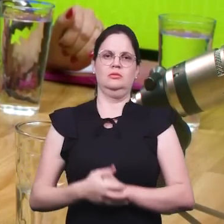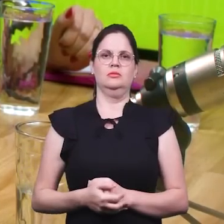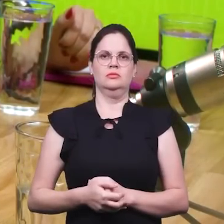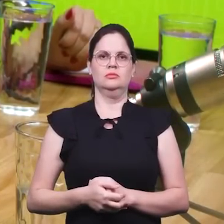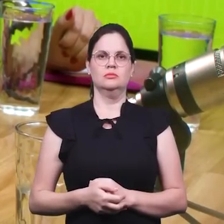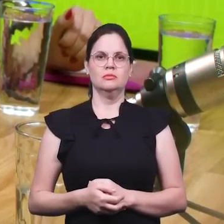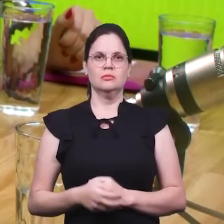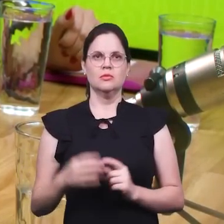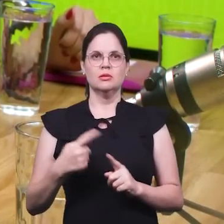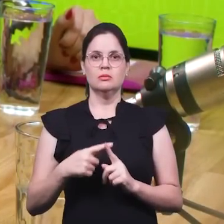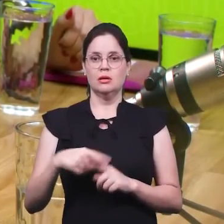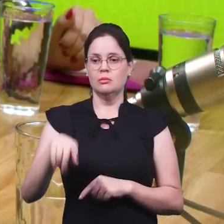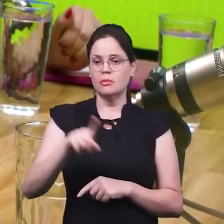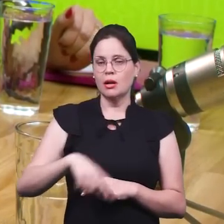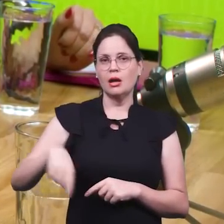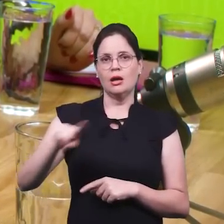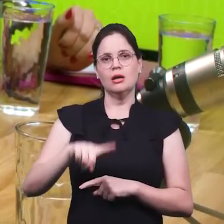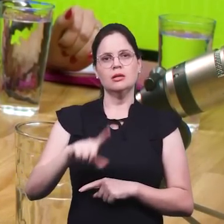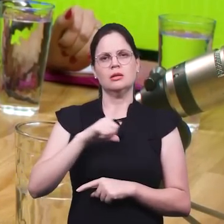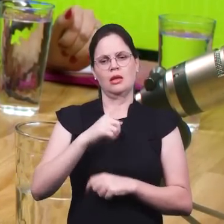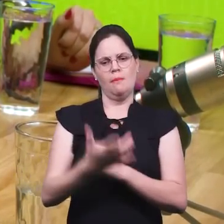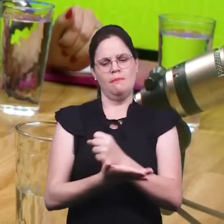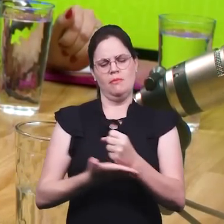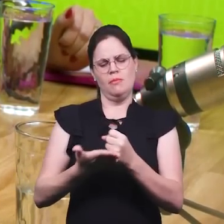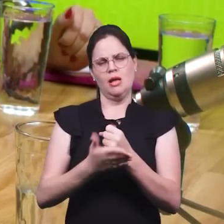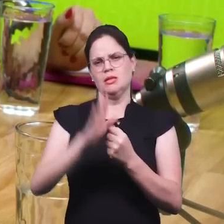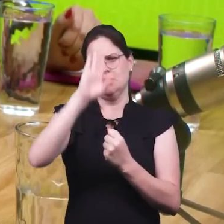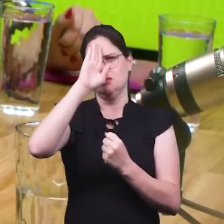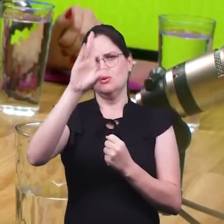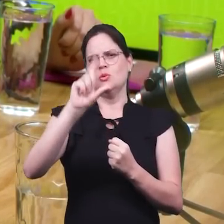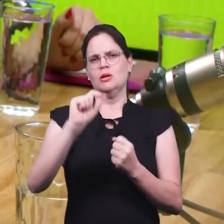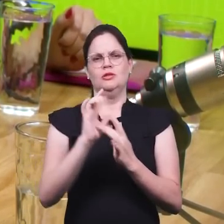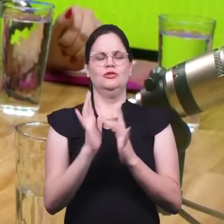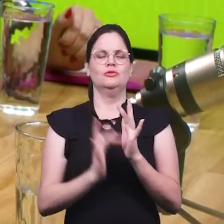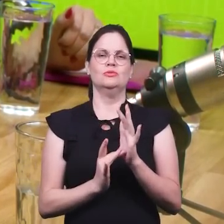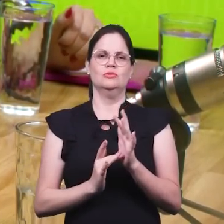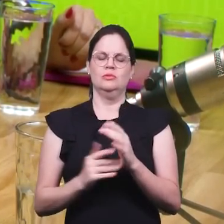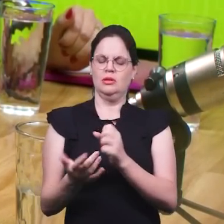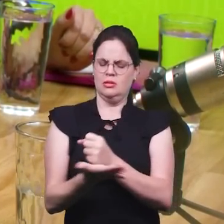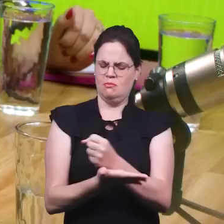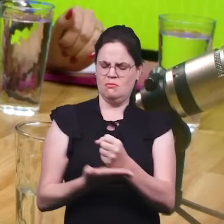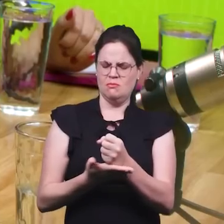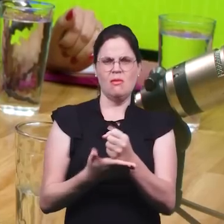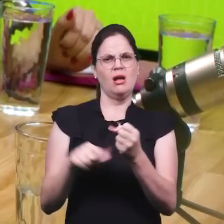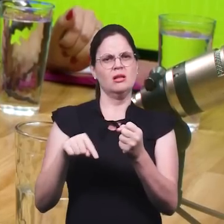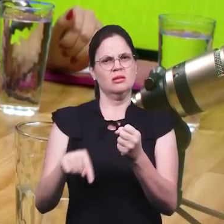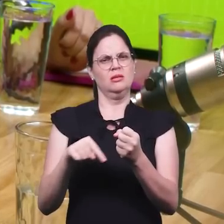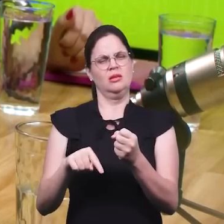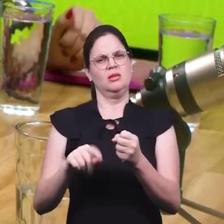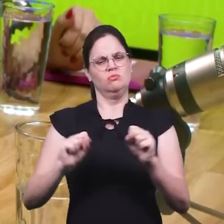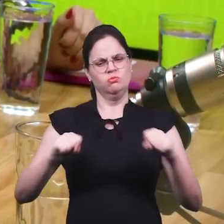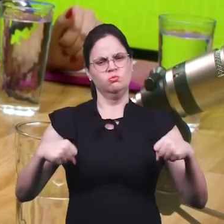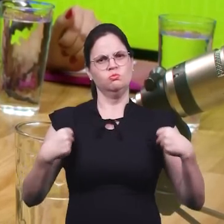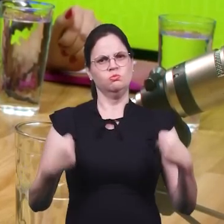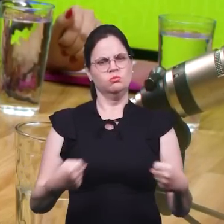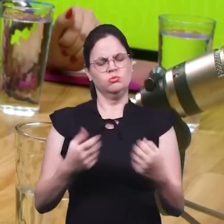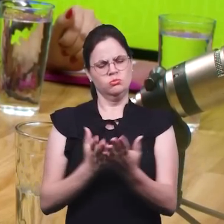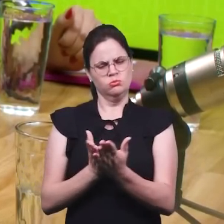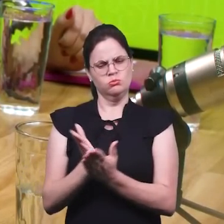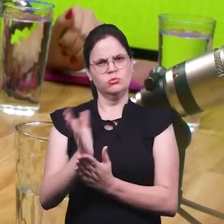tenham a base forte no Senhor Jesus. Tenha essa base solidificada no